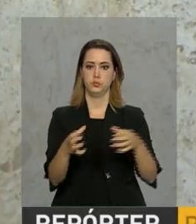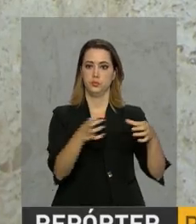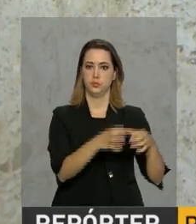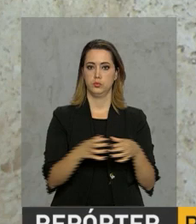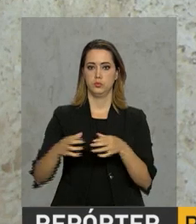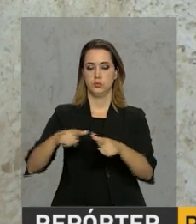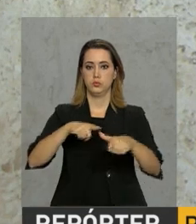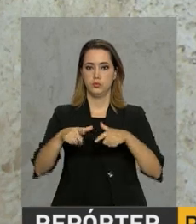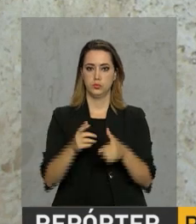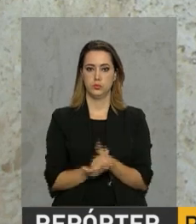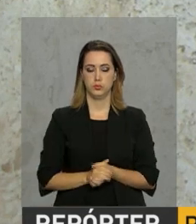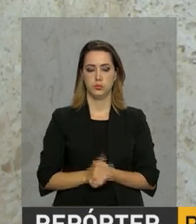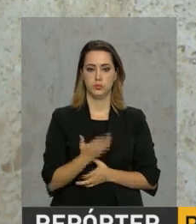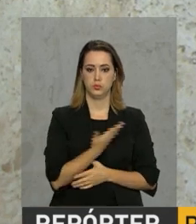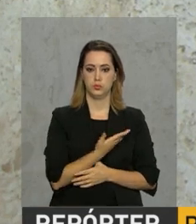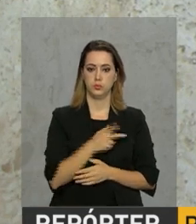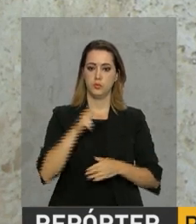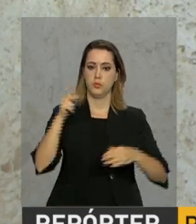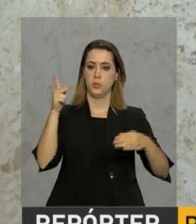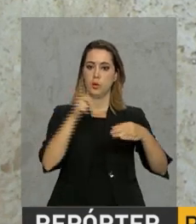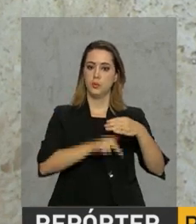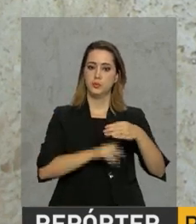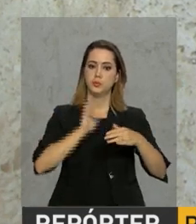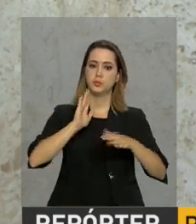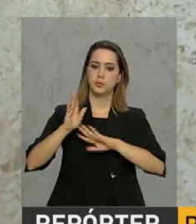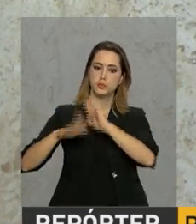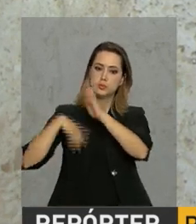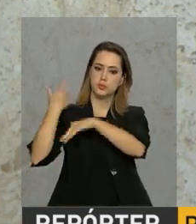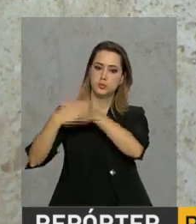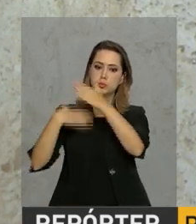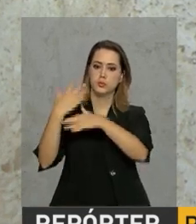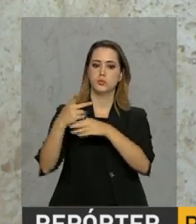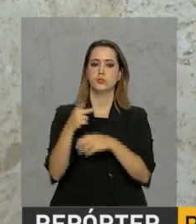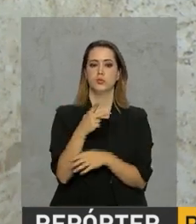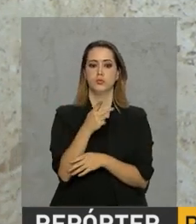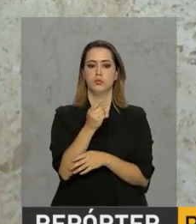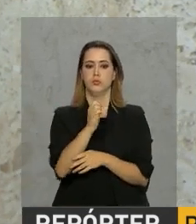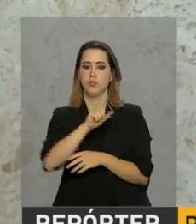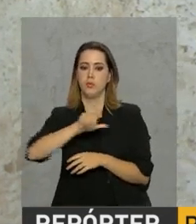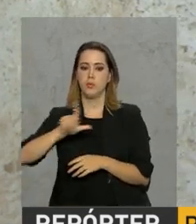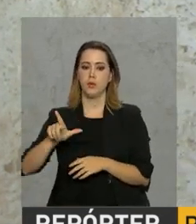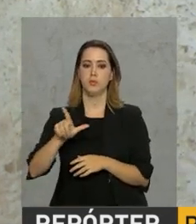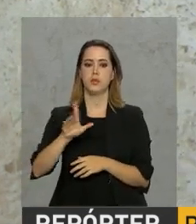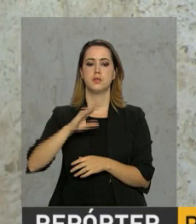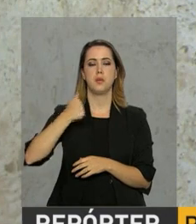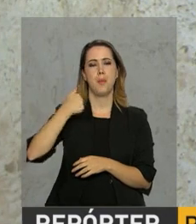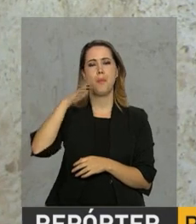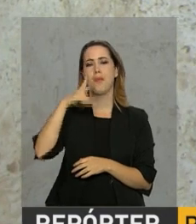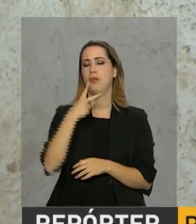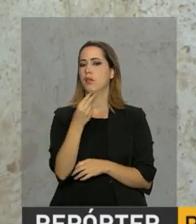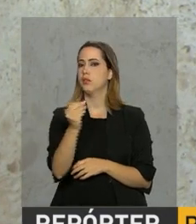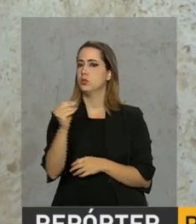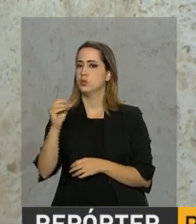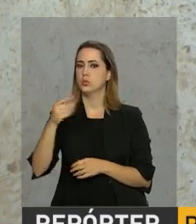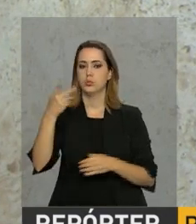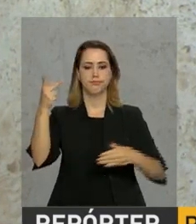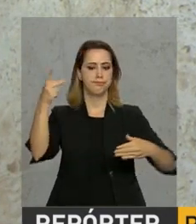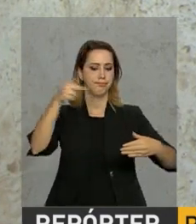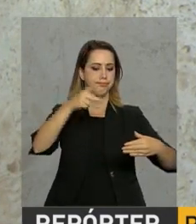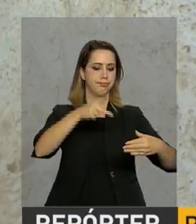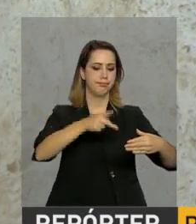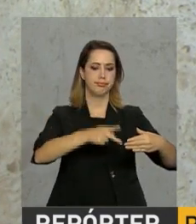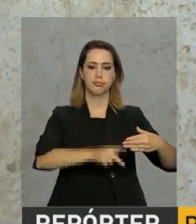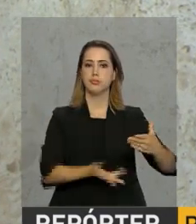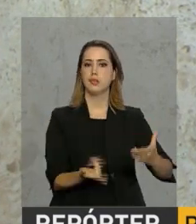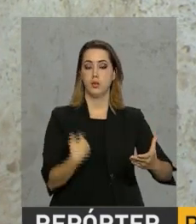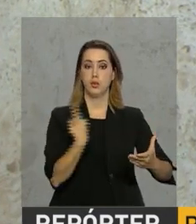exatamente porque ela já tem uma longa experiência no pré-sal, já perfurou mais de 200 poços no pré-sal, nós temos